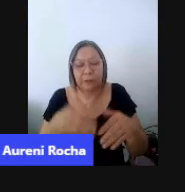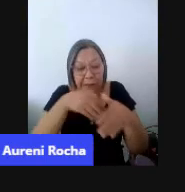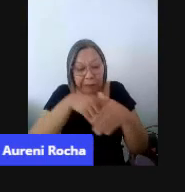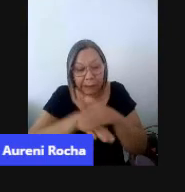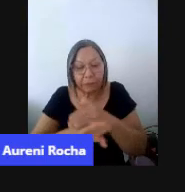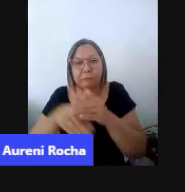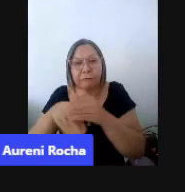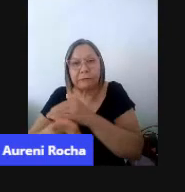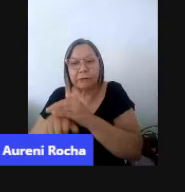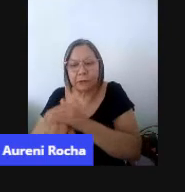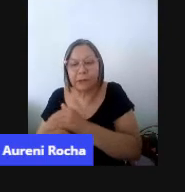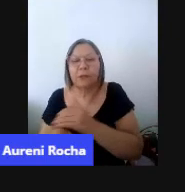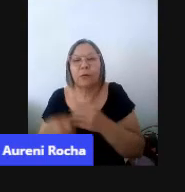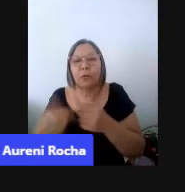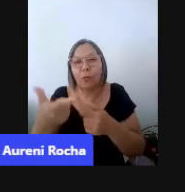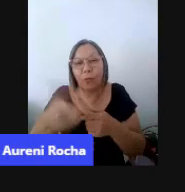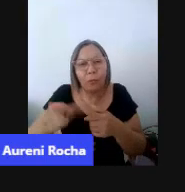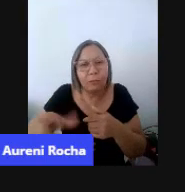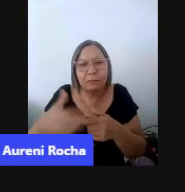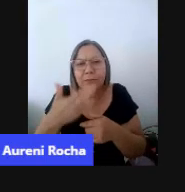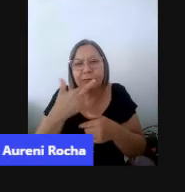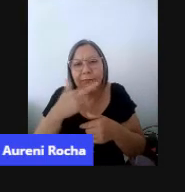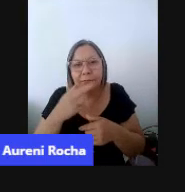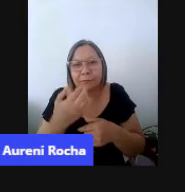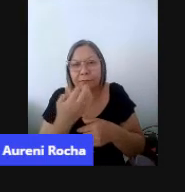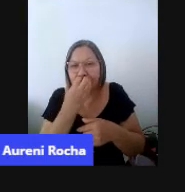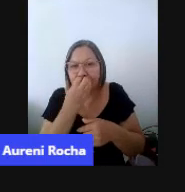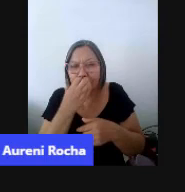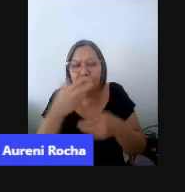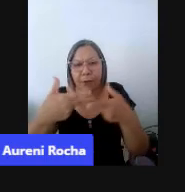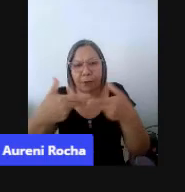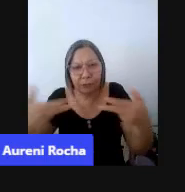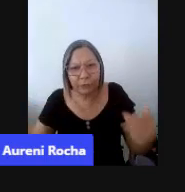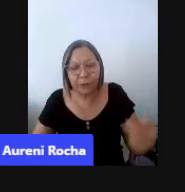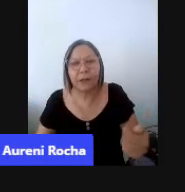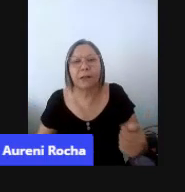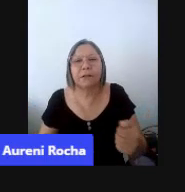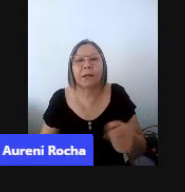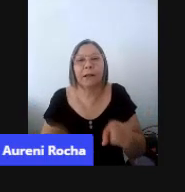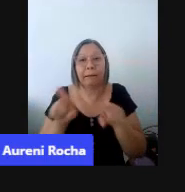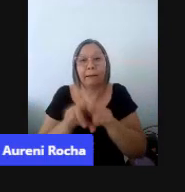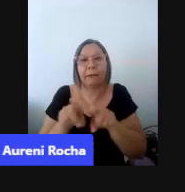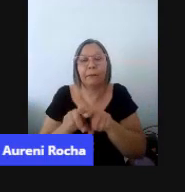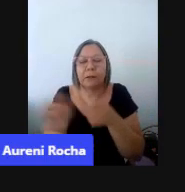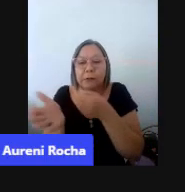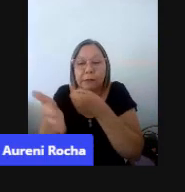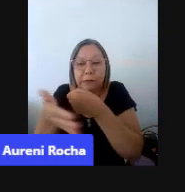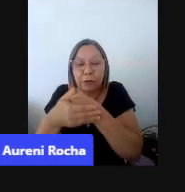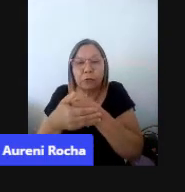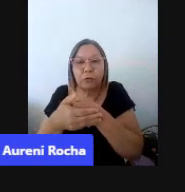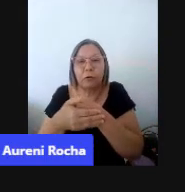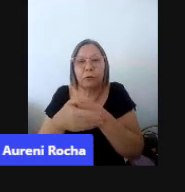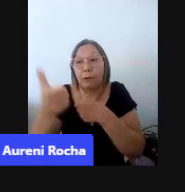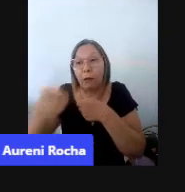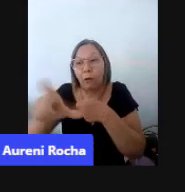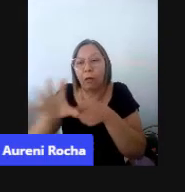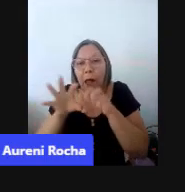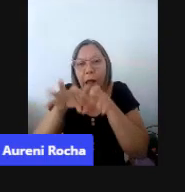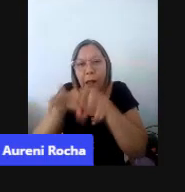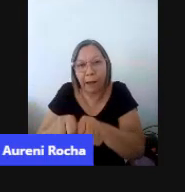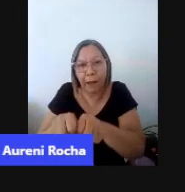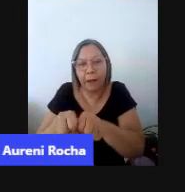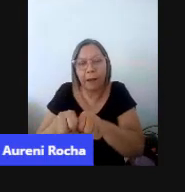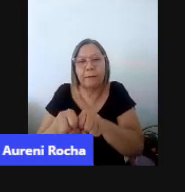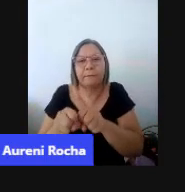contra temperaturas extremas, mas também serve como refúgio contra predadores. E não são só os mamíferos, aqui você vê